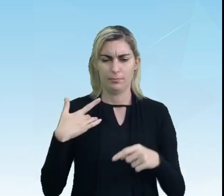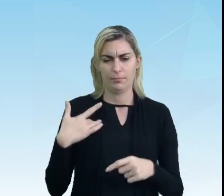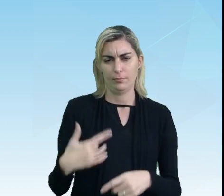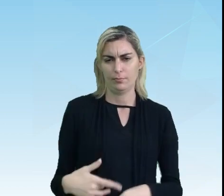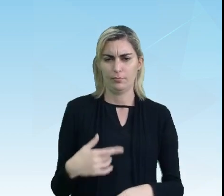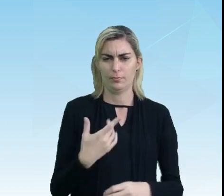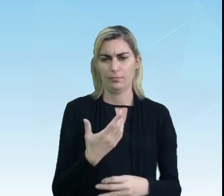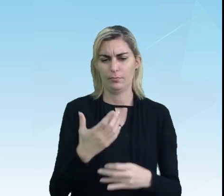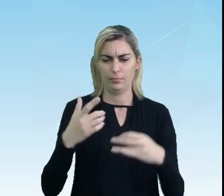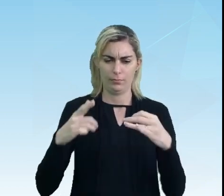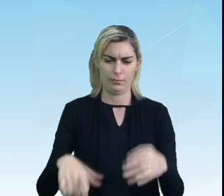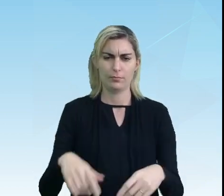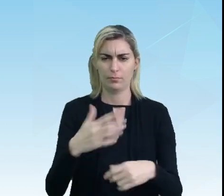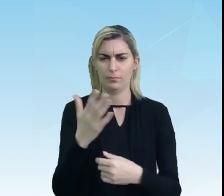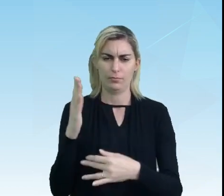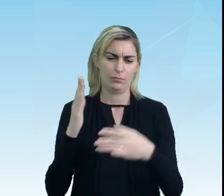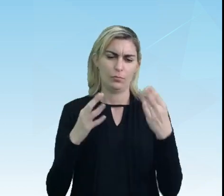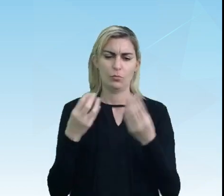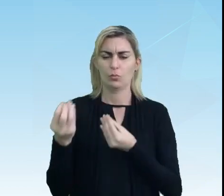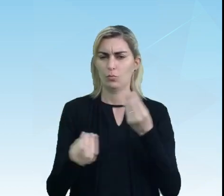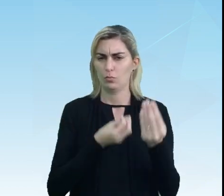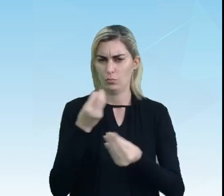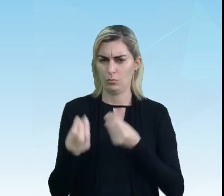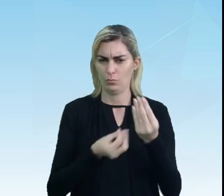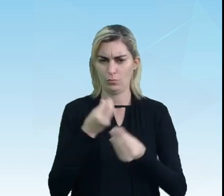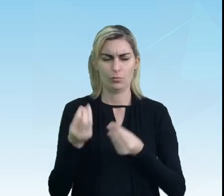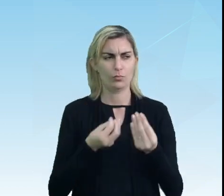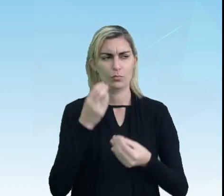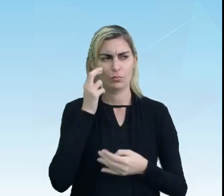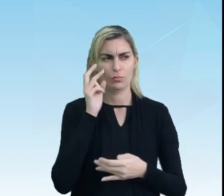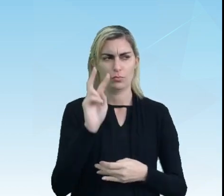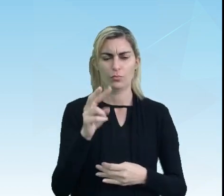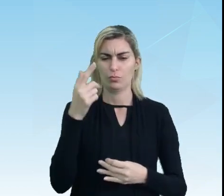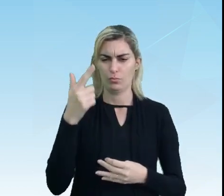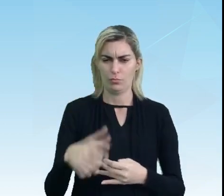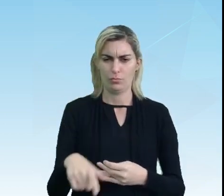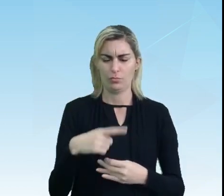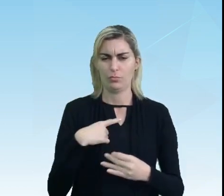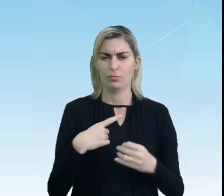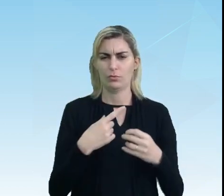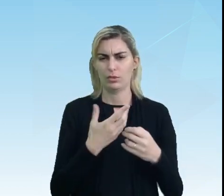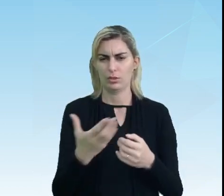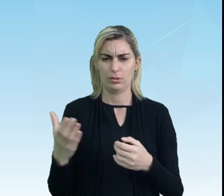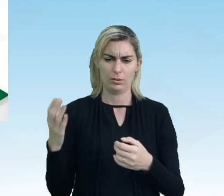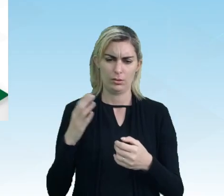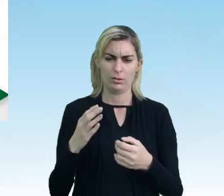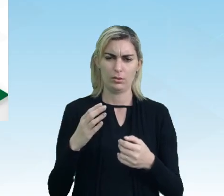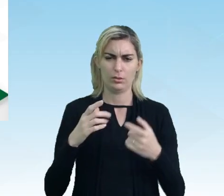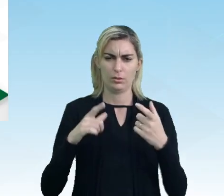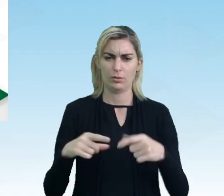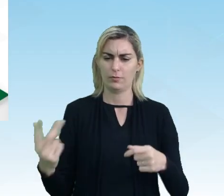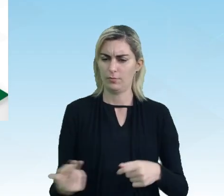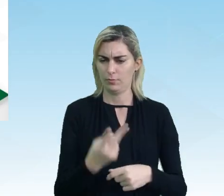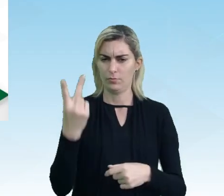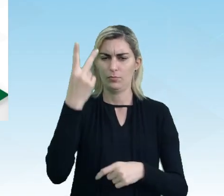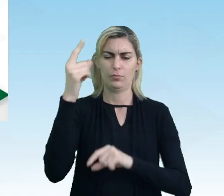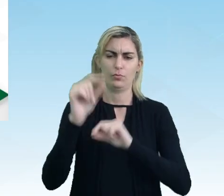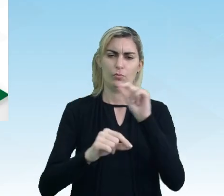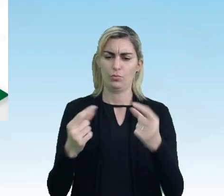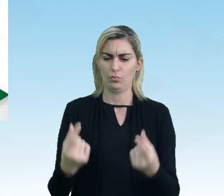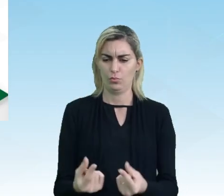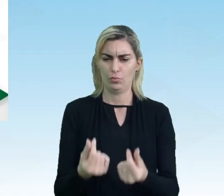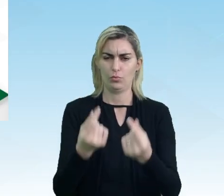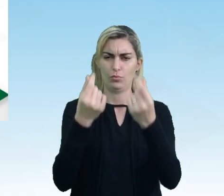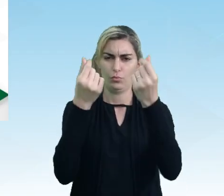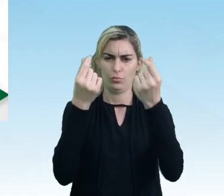tem uma crise ambiental. Como seria essa crise ambiental? Olha novamente para essa charge aí. Crise ambiental, valorização do quê? Do lucro,